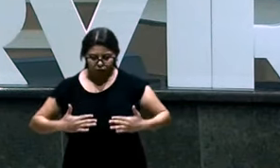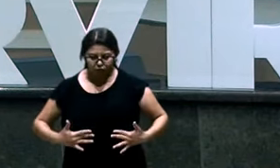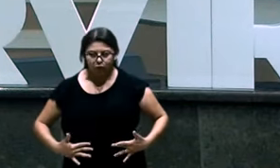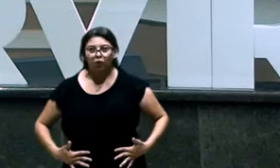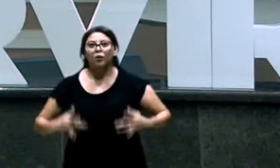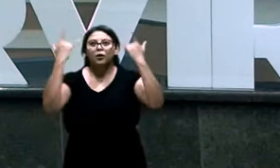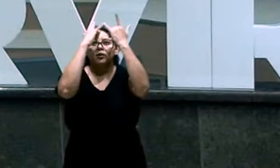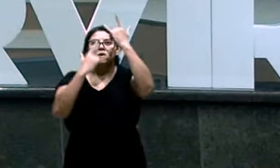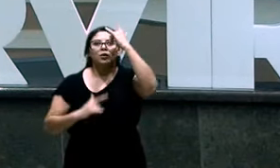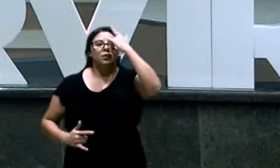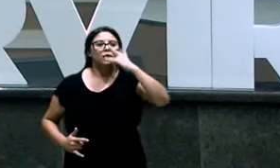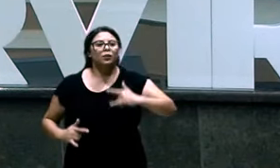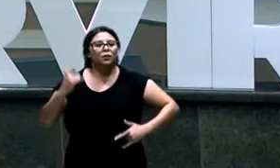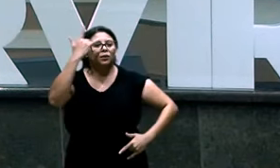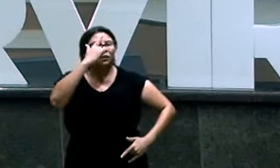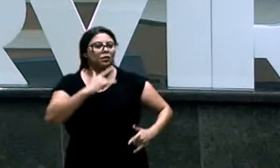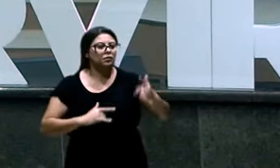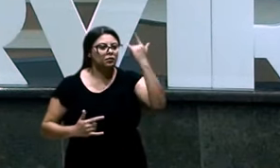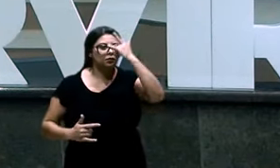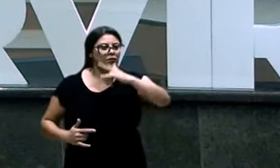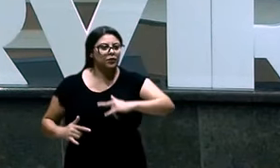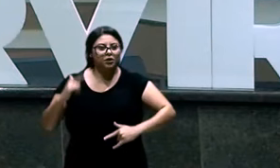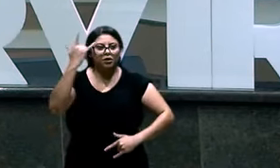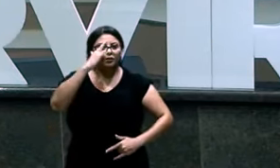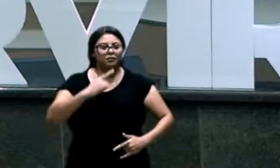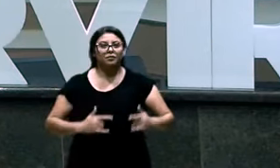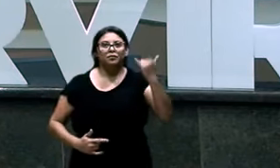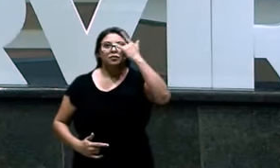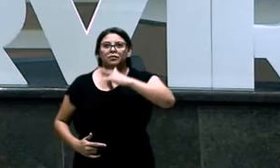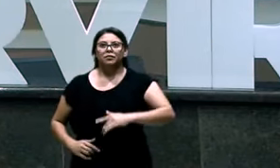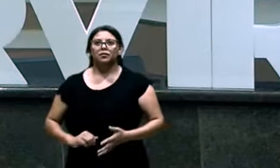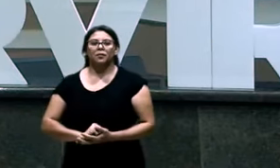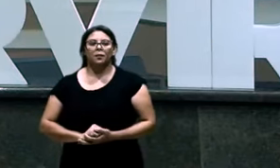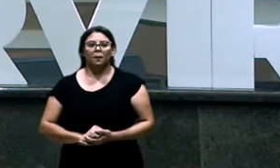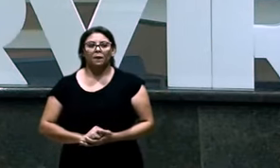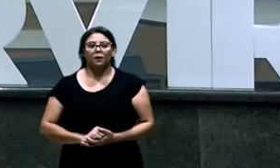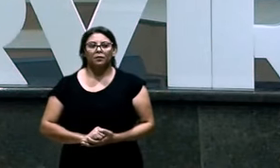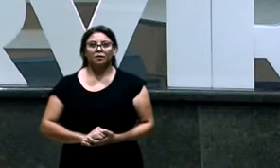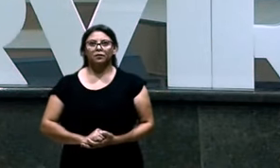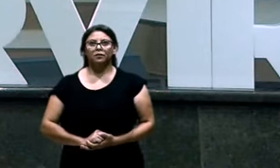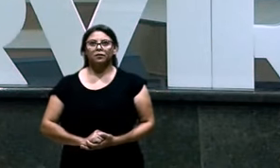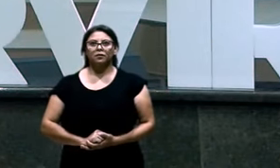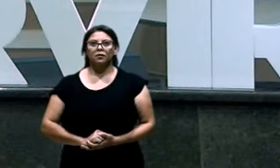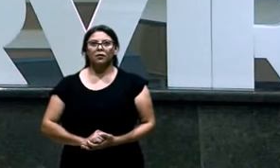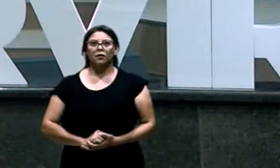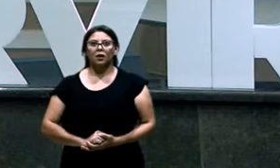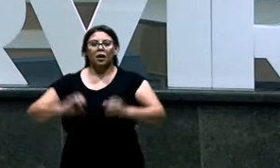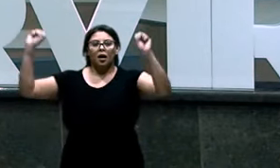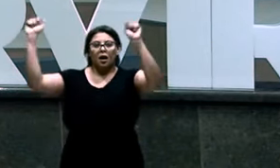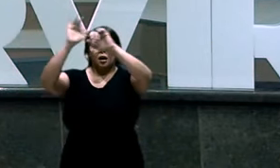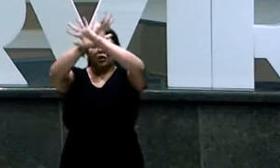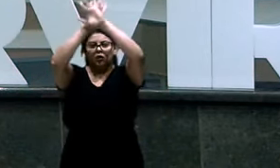glória era transitória. Ela até veio, mas ela foi embora. Ela descia no